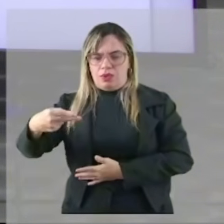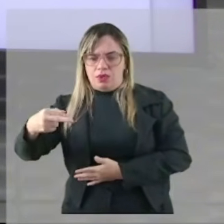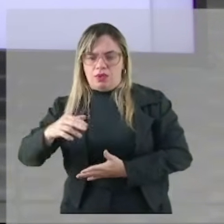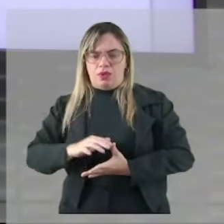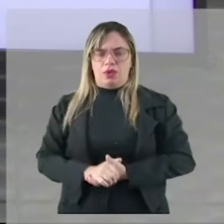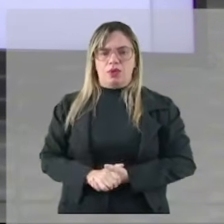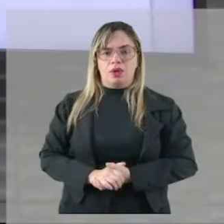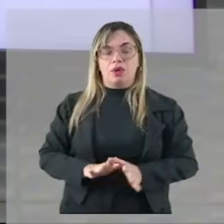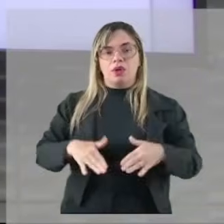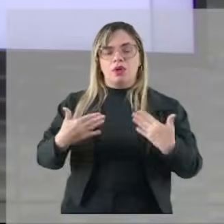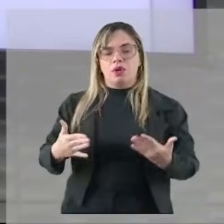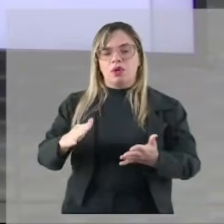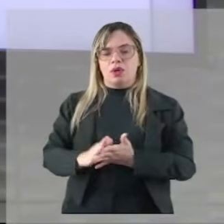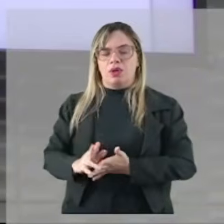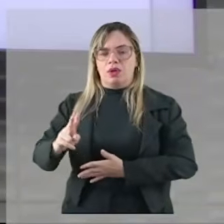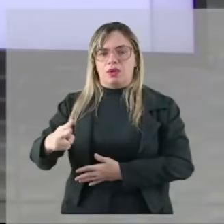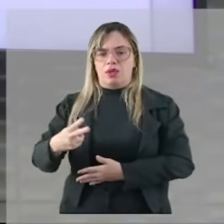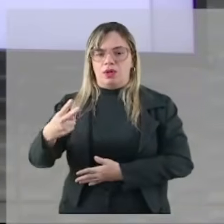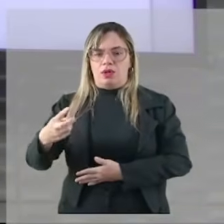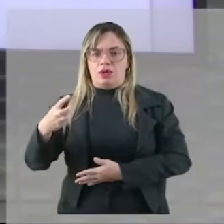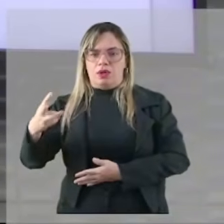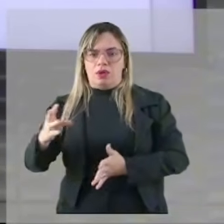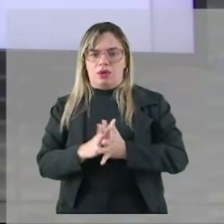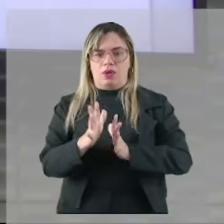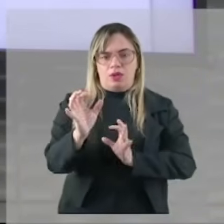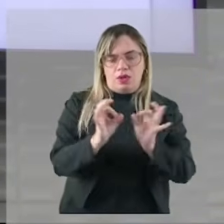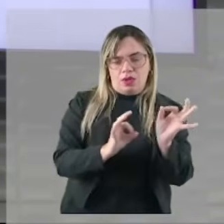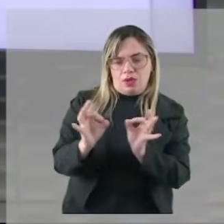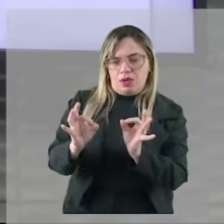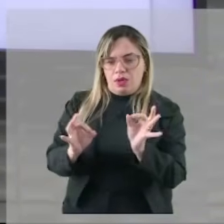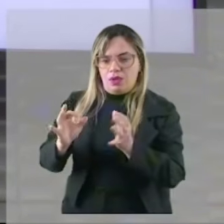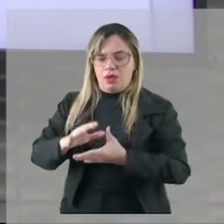sódio. 23, deixa eu dar uma ajeitada aqui, né?